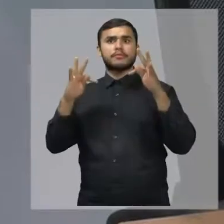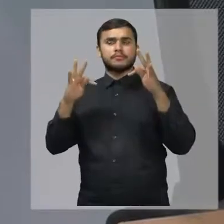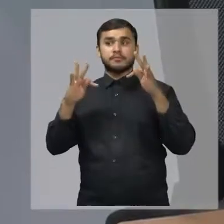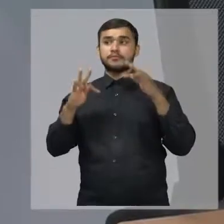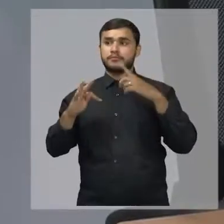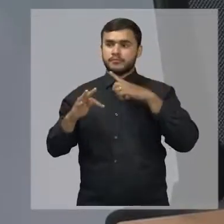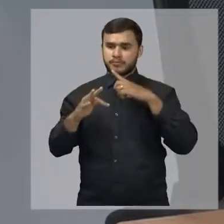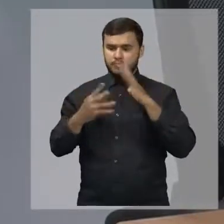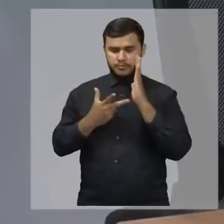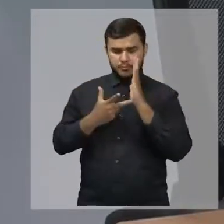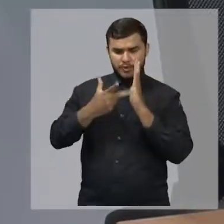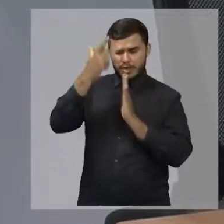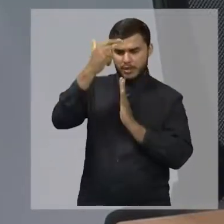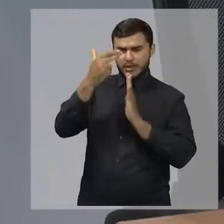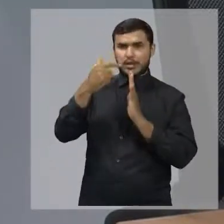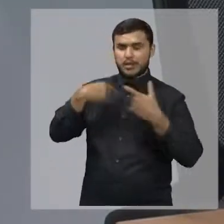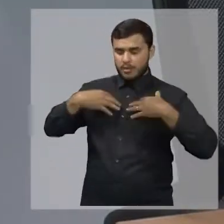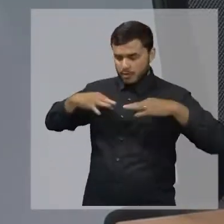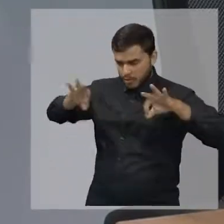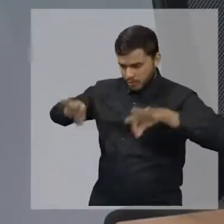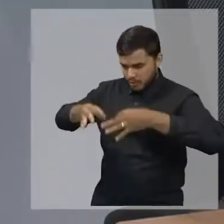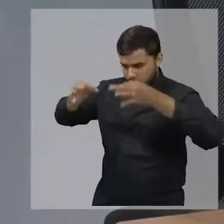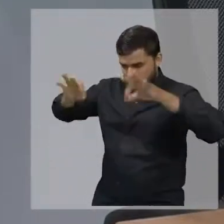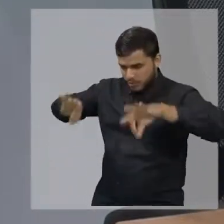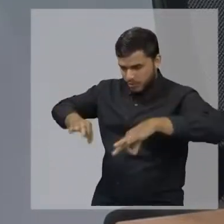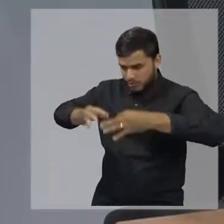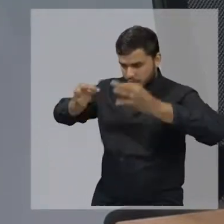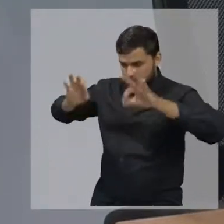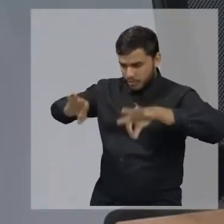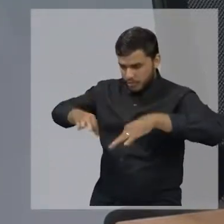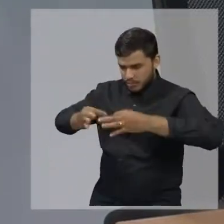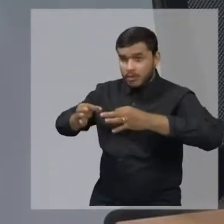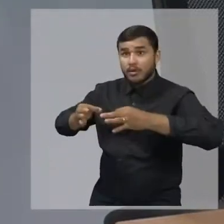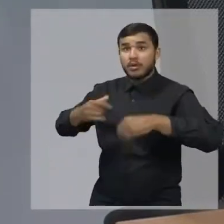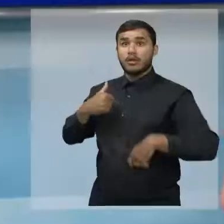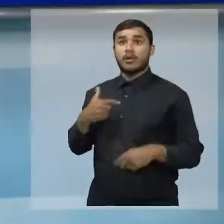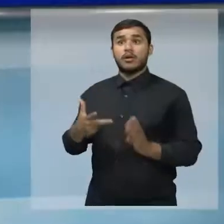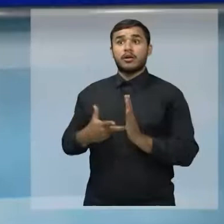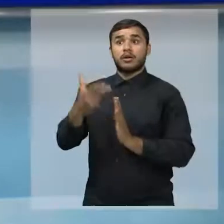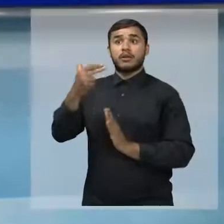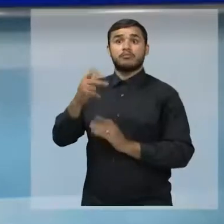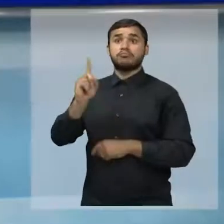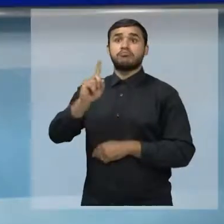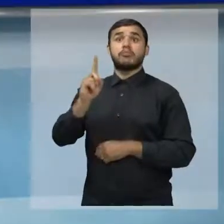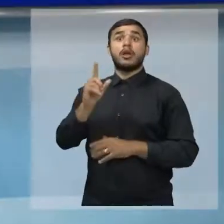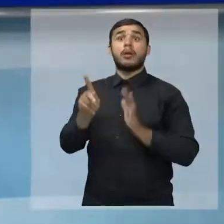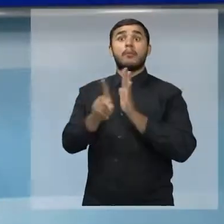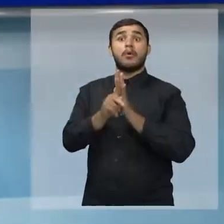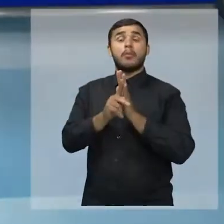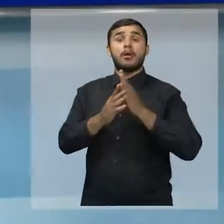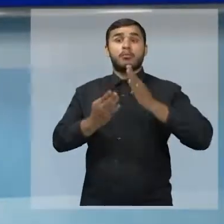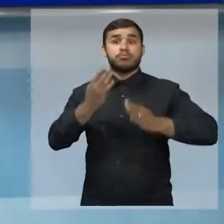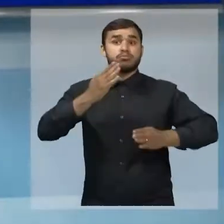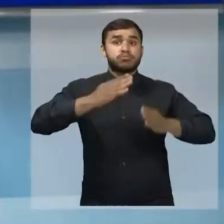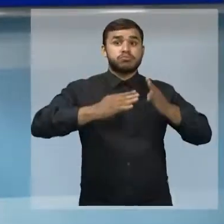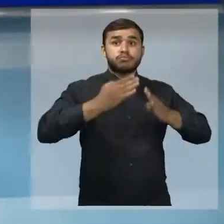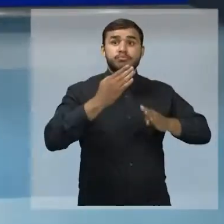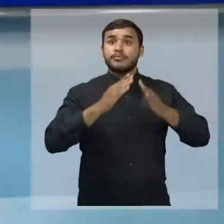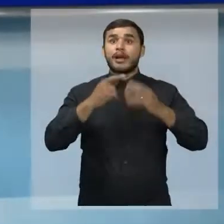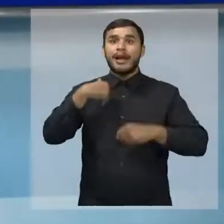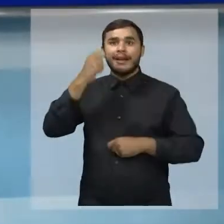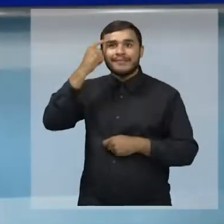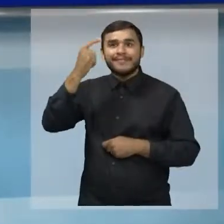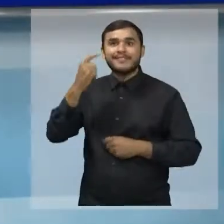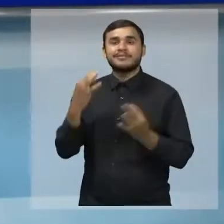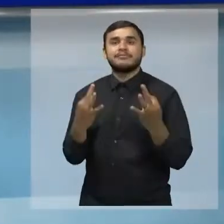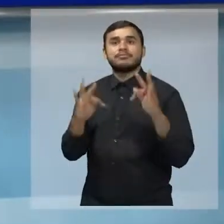robótica, olha no local extremamente sensível, que é a vida, é uma realidade hoje. Nos Estados Unidos, alguém